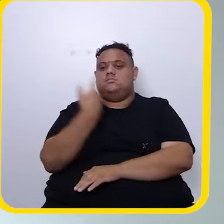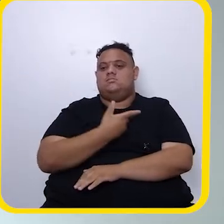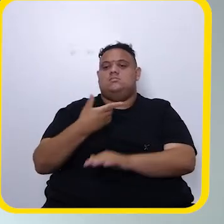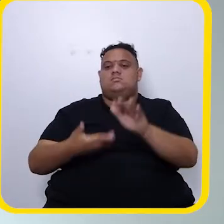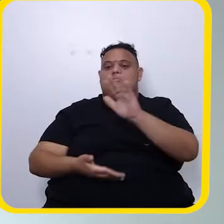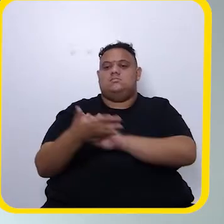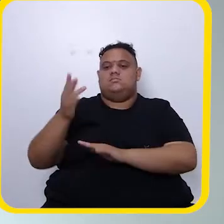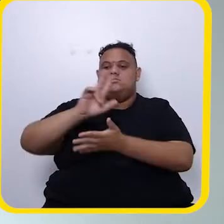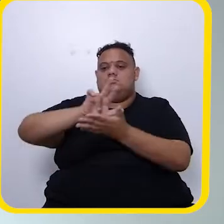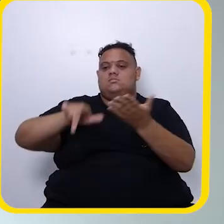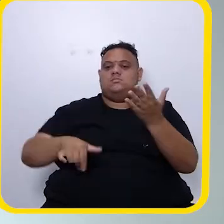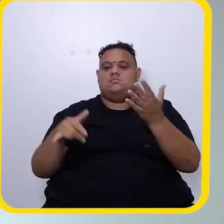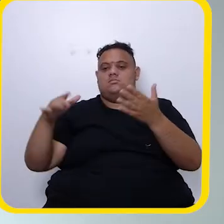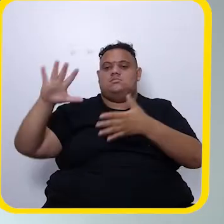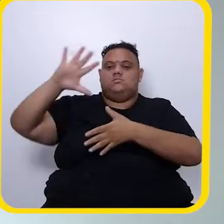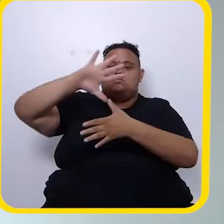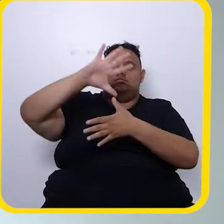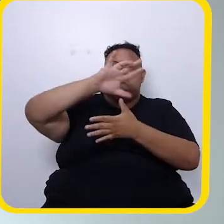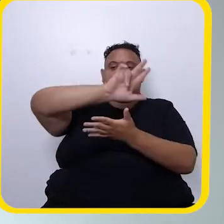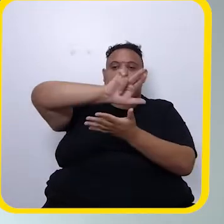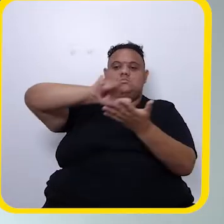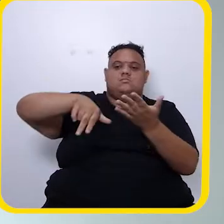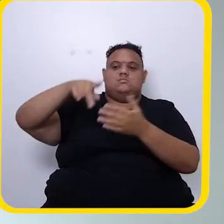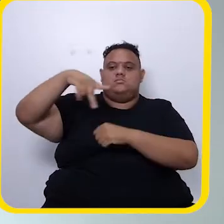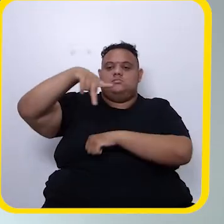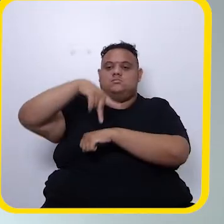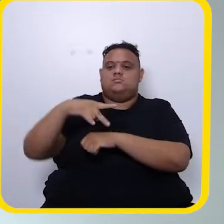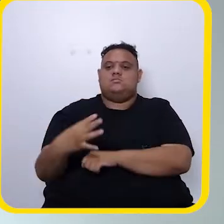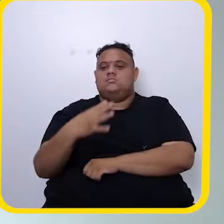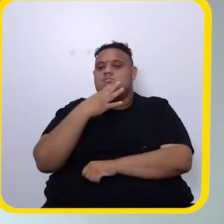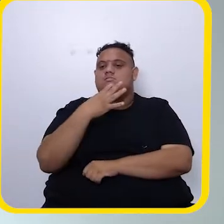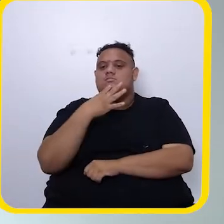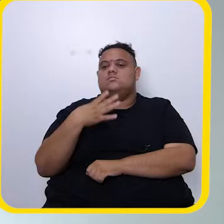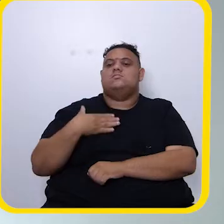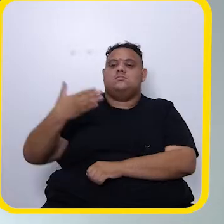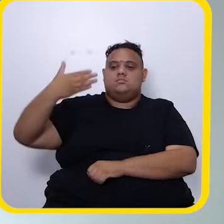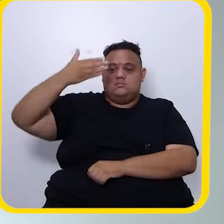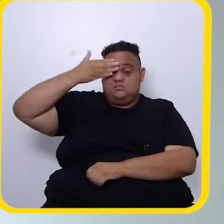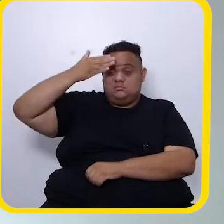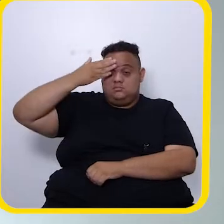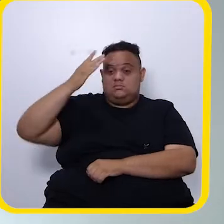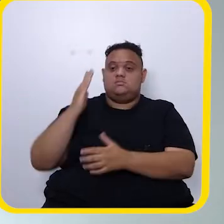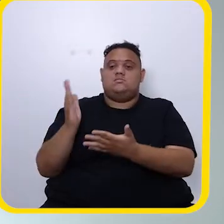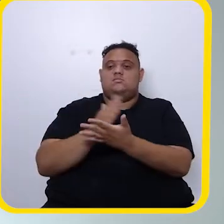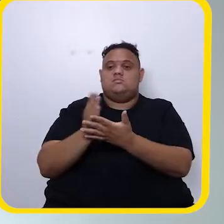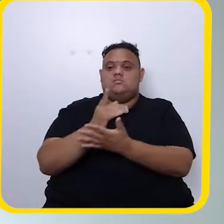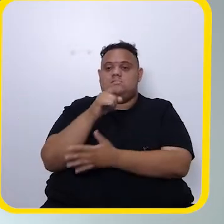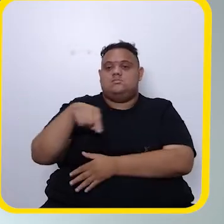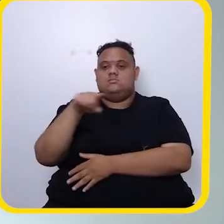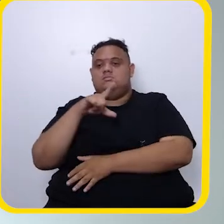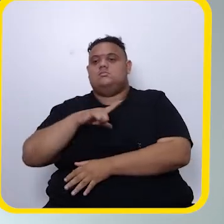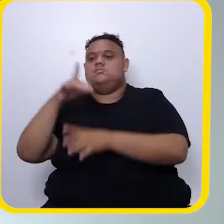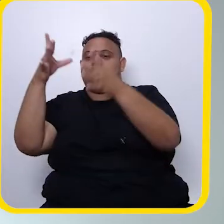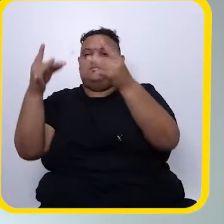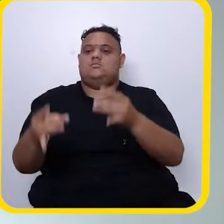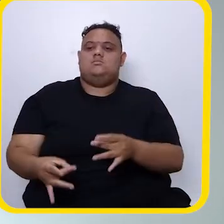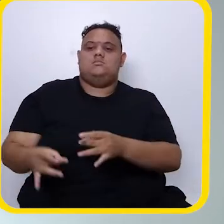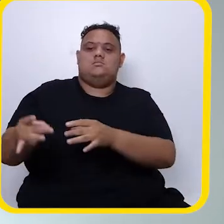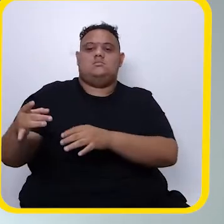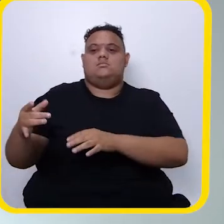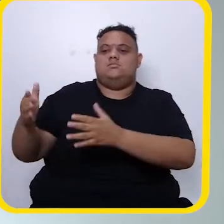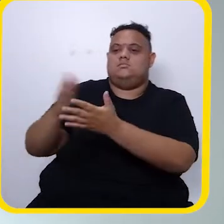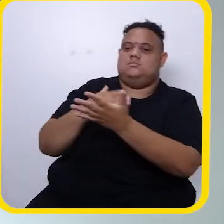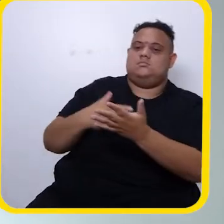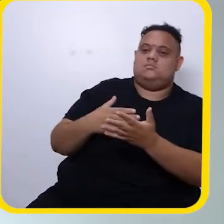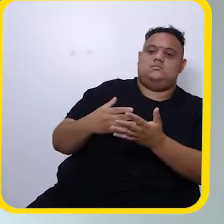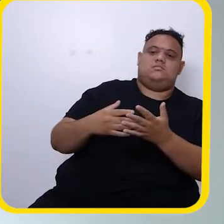né, que a gente passa por vários continentes, vários países, conhecer um pouquinho de Cuba, né? Inclusive o livro de vocês detalha um